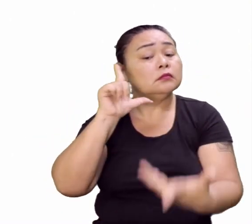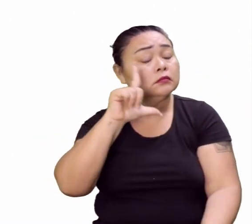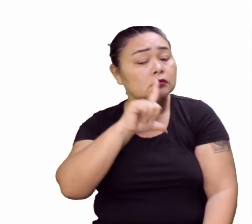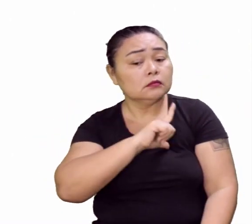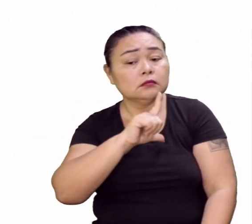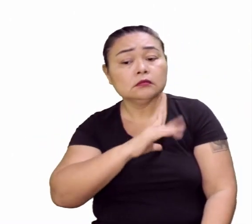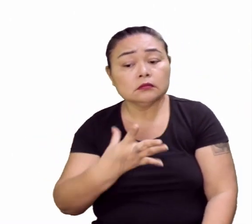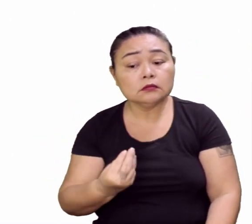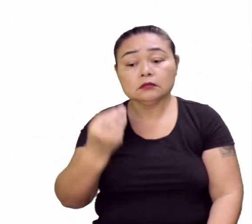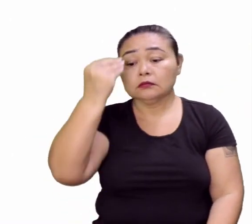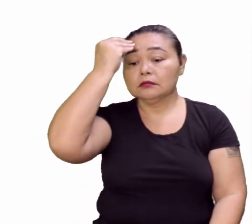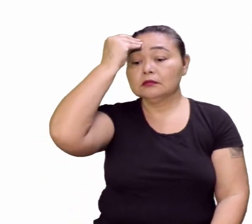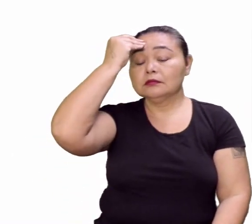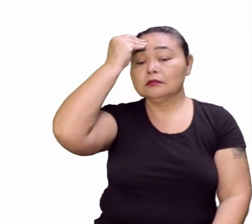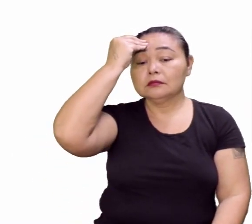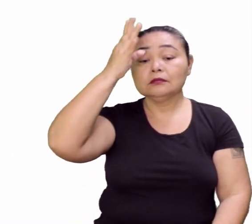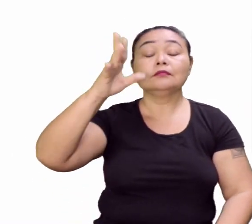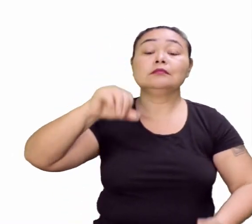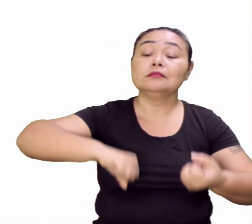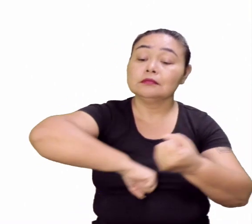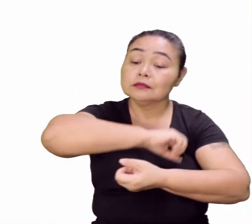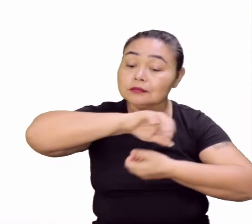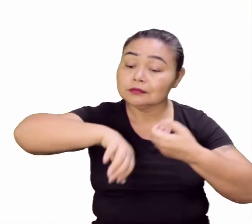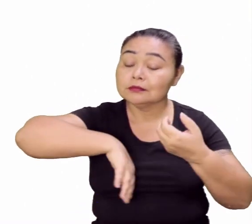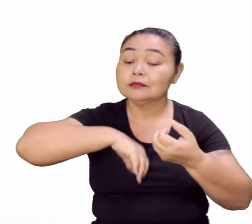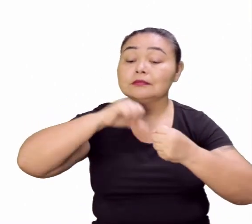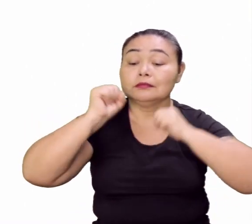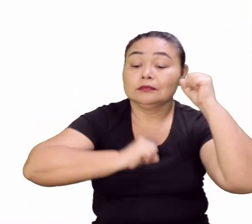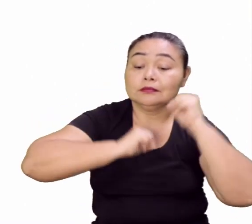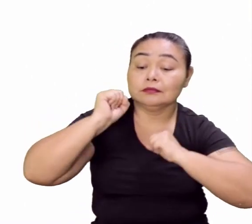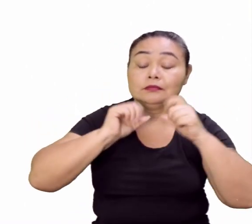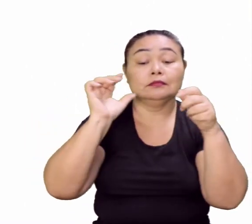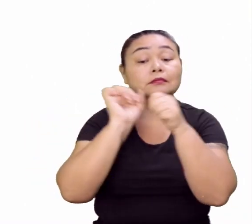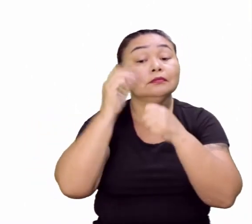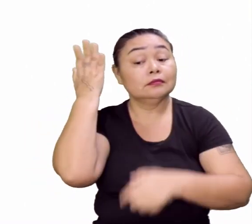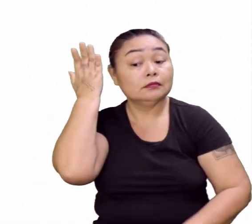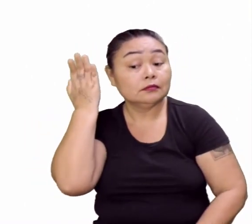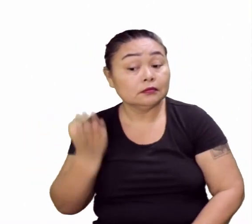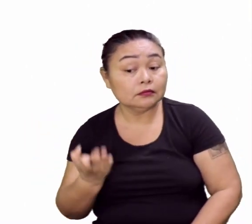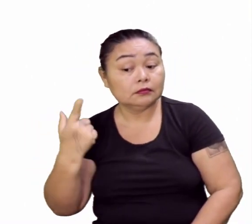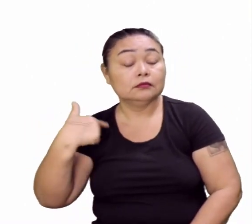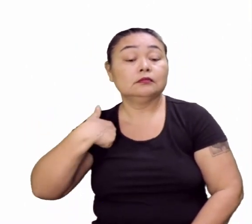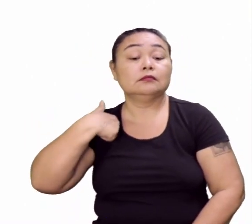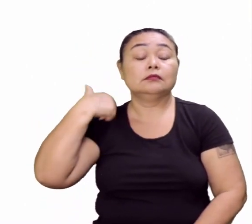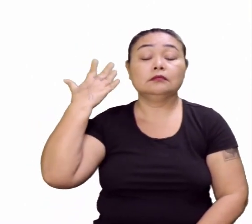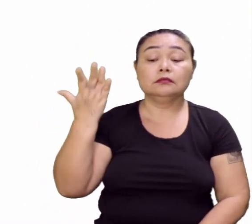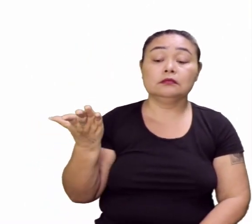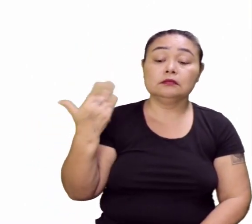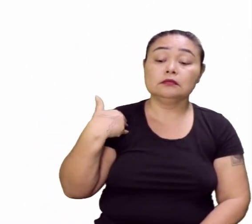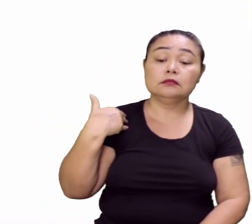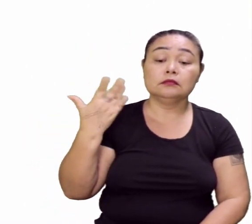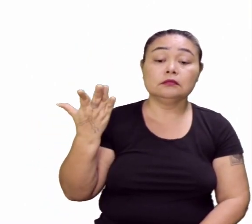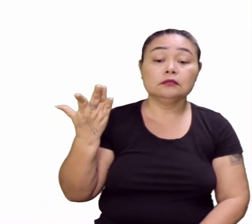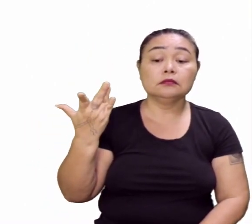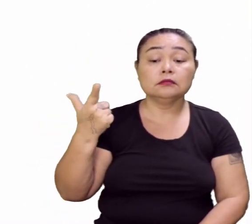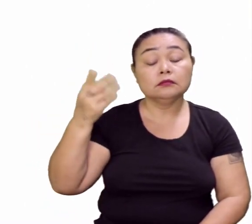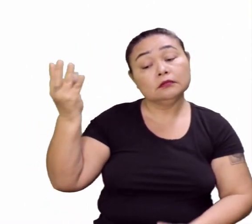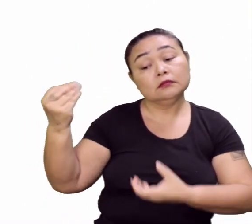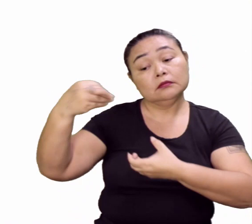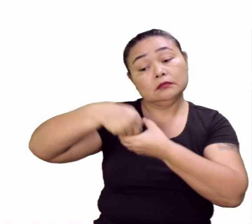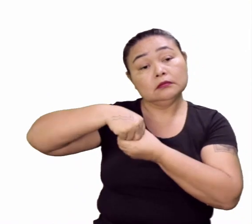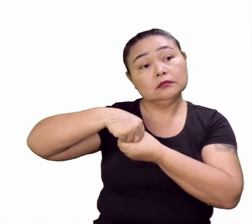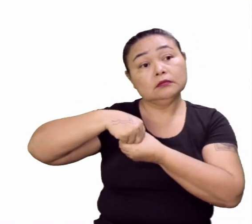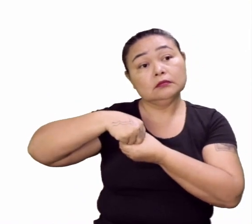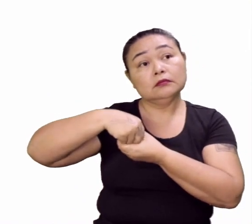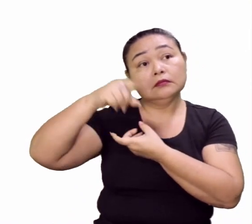manter isso em mente. A Revolução Industrial é essa revolução que trouxe toda essa revolução,